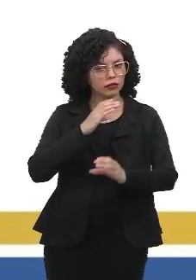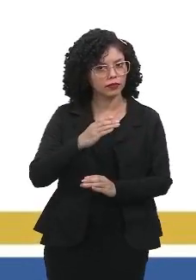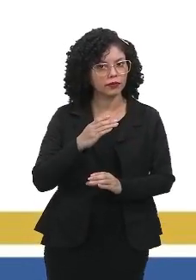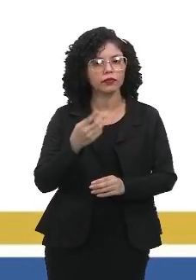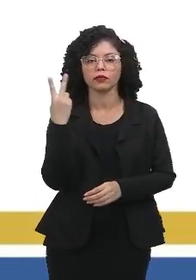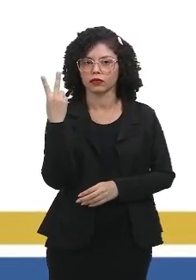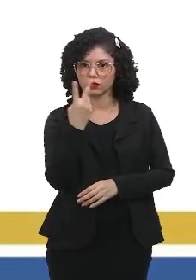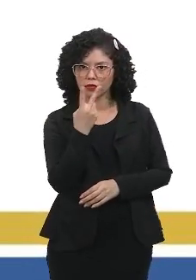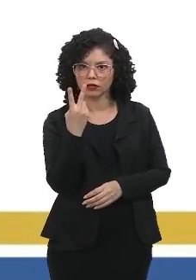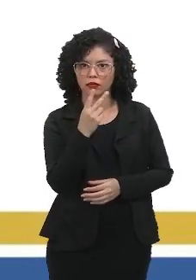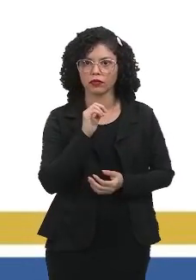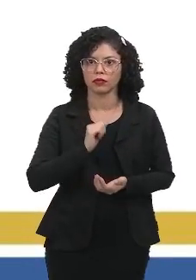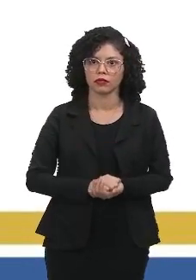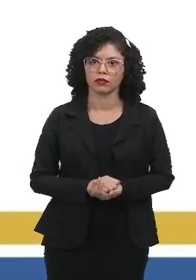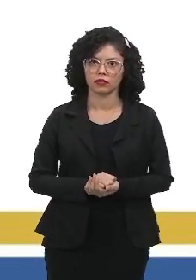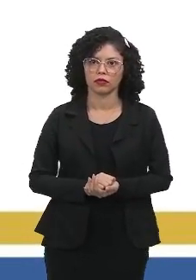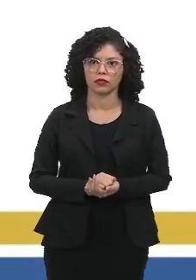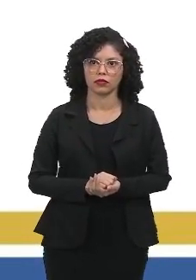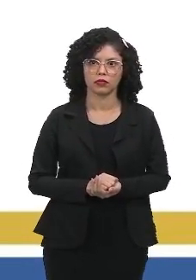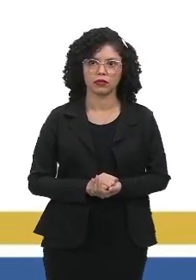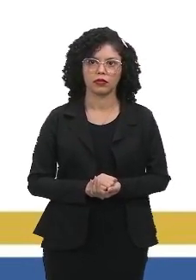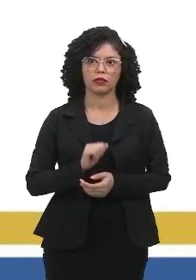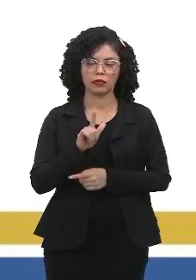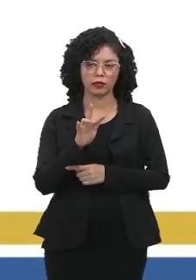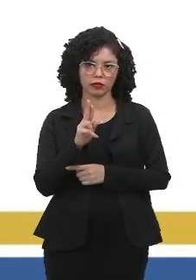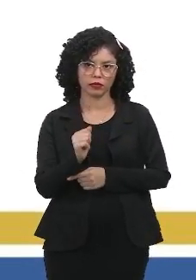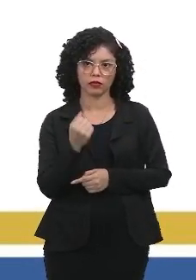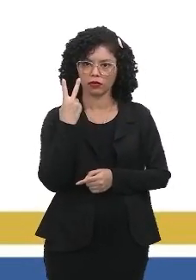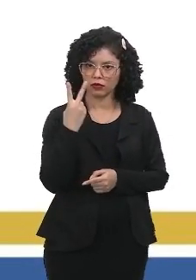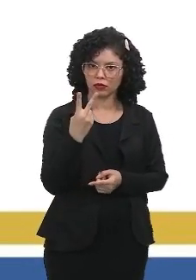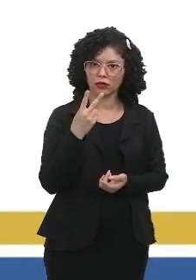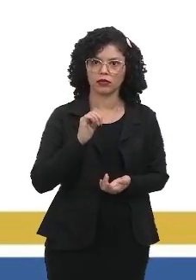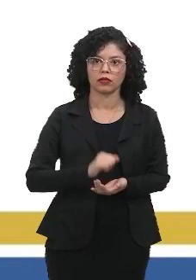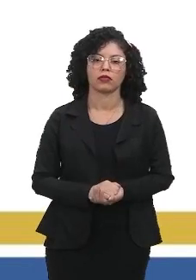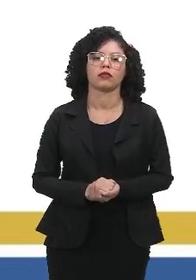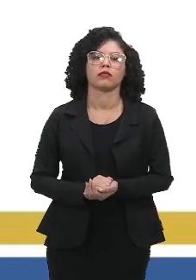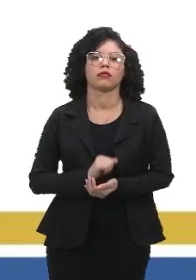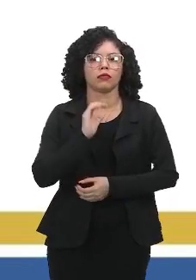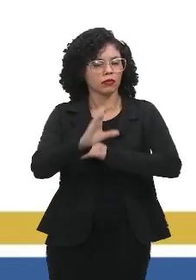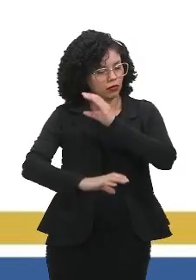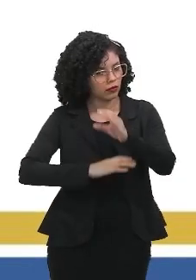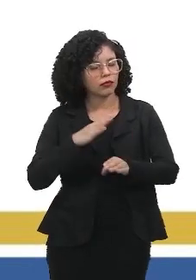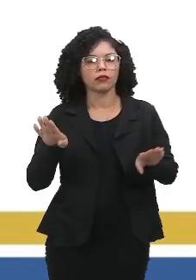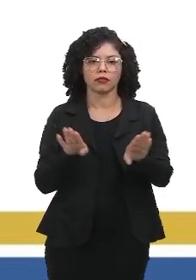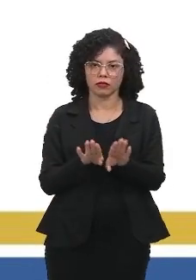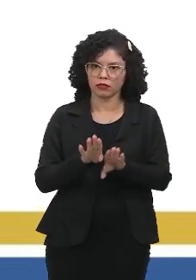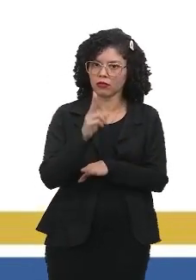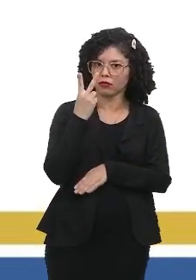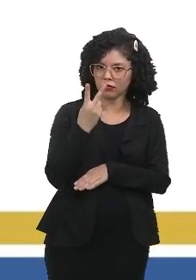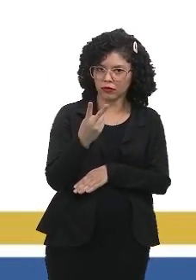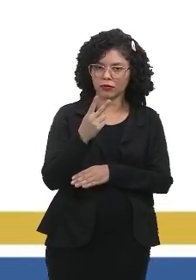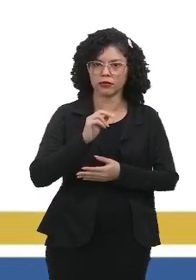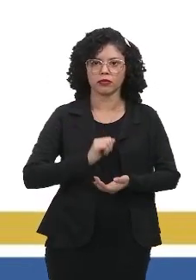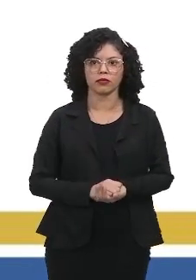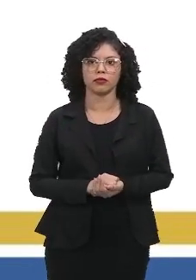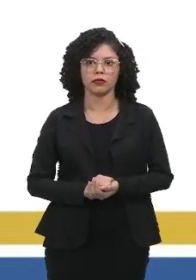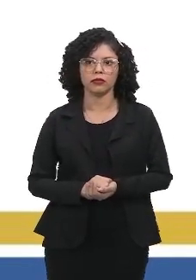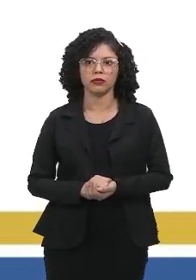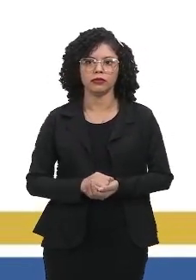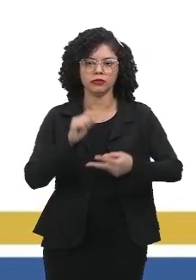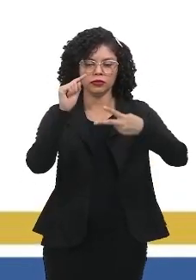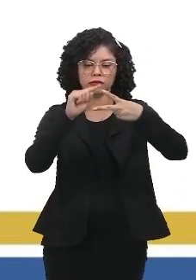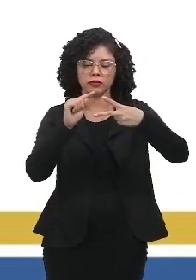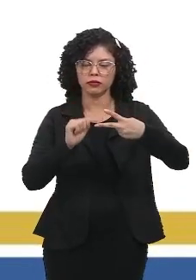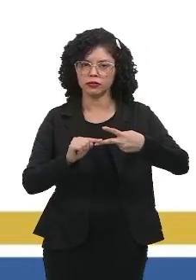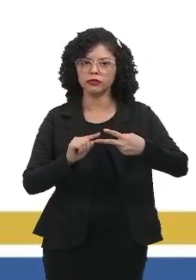dois ATPS ah Aliás na na glicólise dois ATPS aqui no ciclo de crebs dois ATPS então Foram poucos